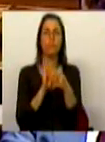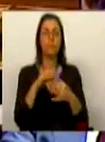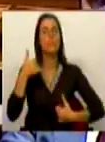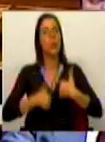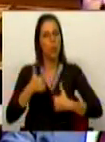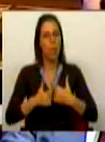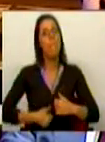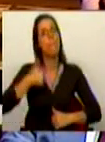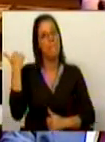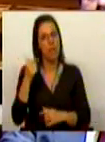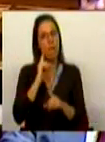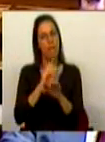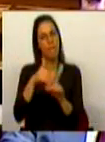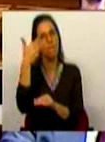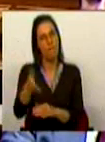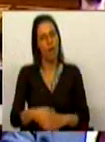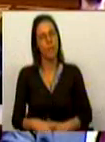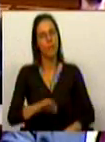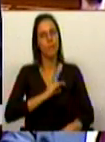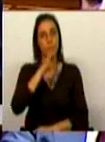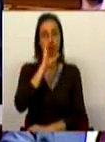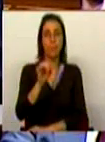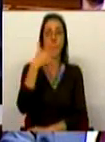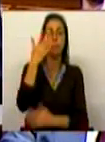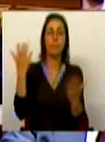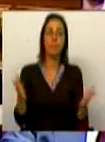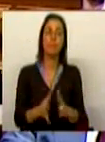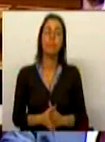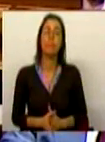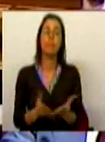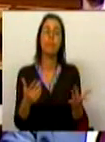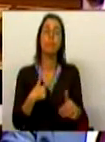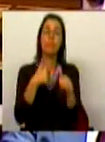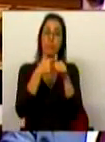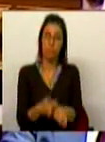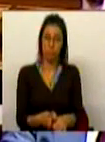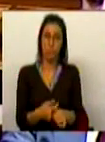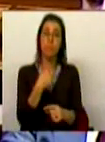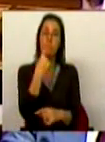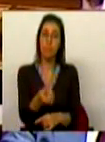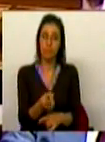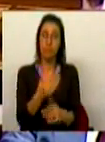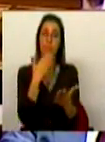competirmos melhor externamente. Senhor Primeiro-Ministro, cumprimos com a